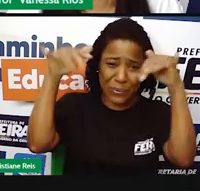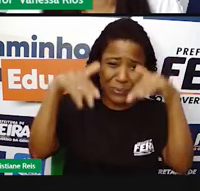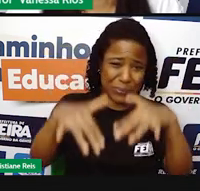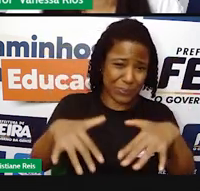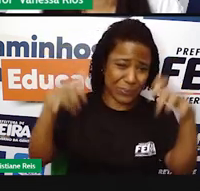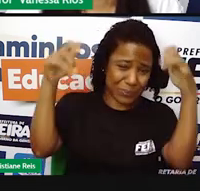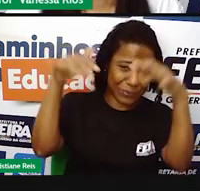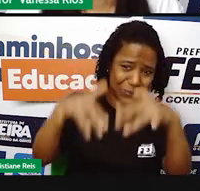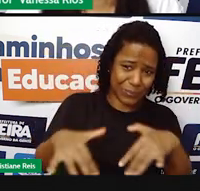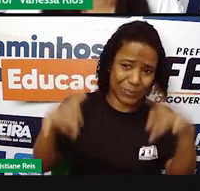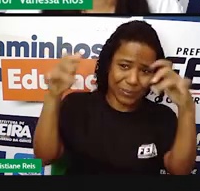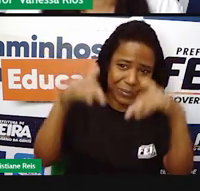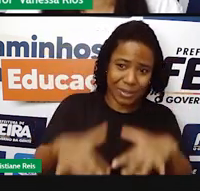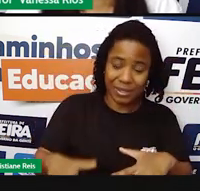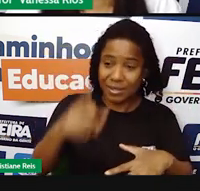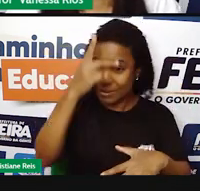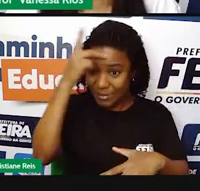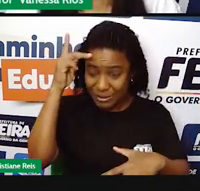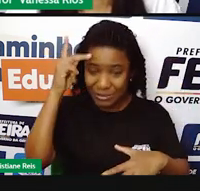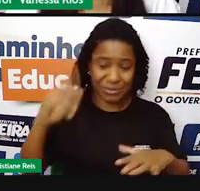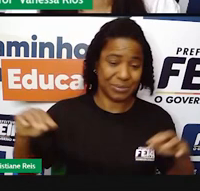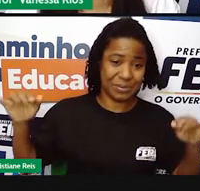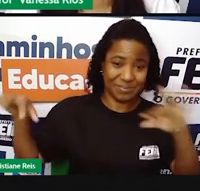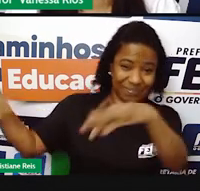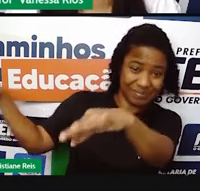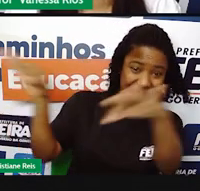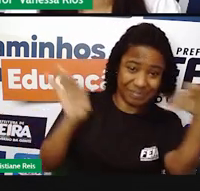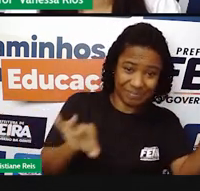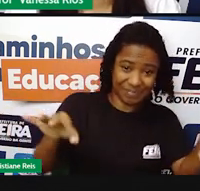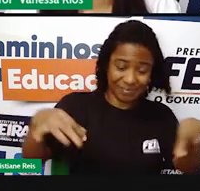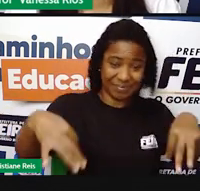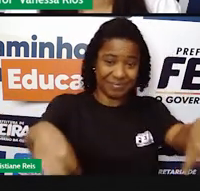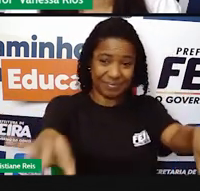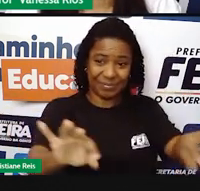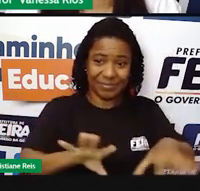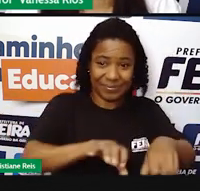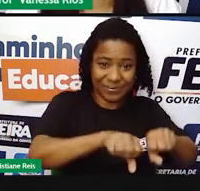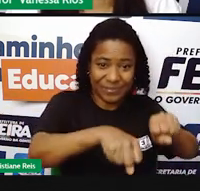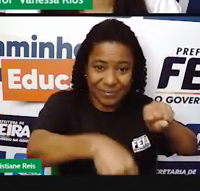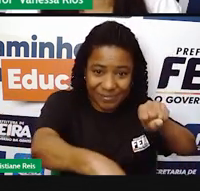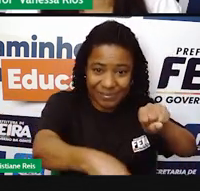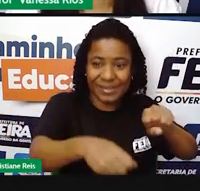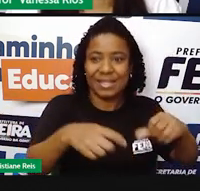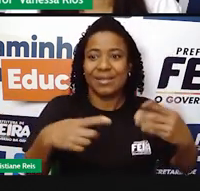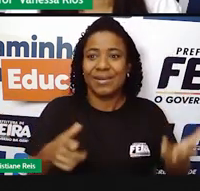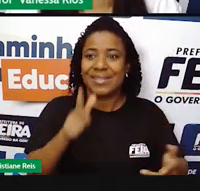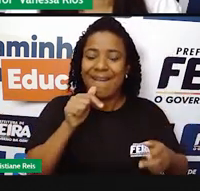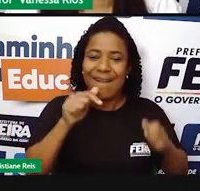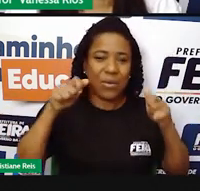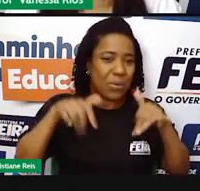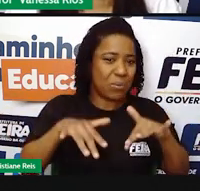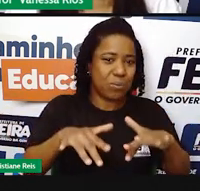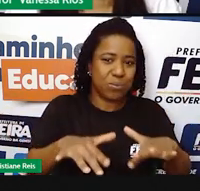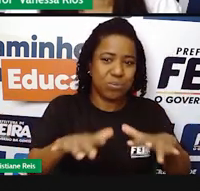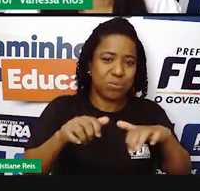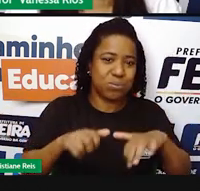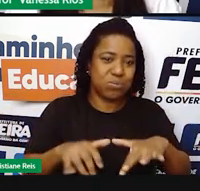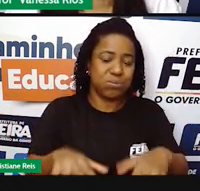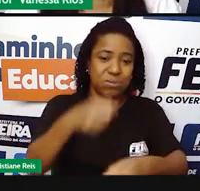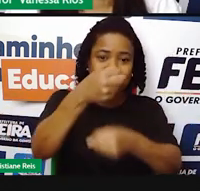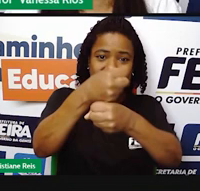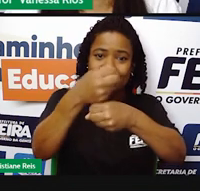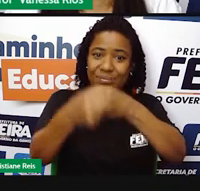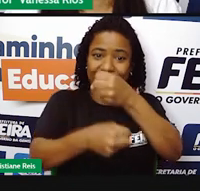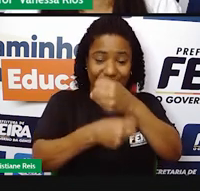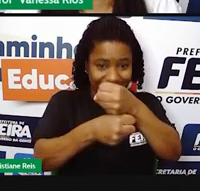Uma moradora tentou conter a água com um edredom ali na casa dela, mas olha como é que ficou a sala no segundo andar. Várias casas foram